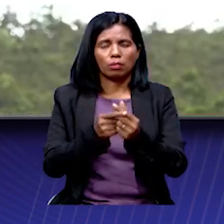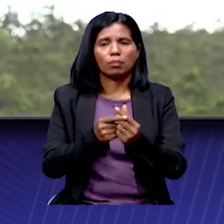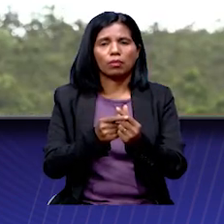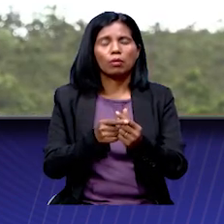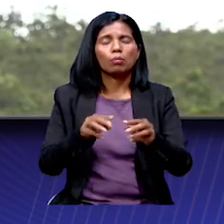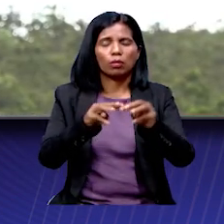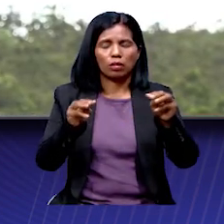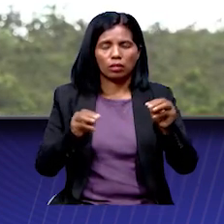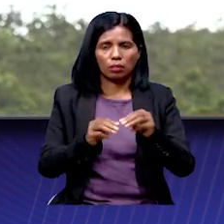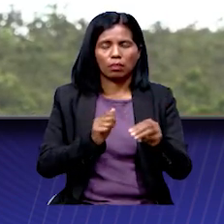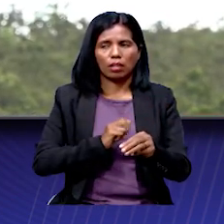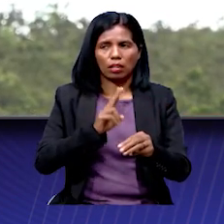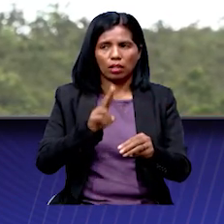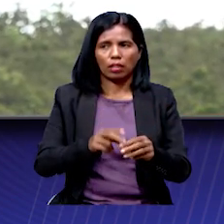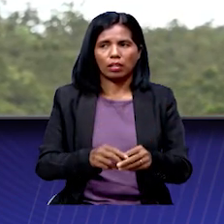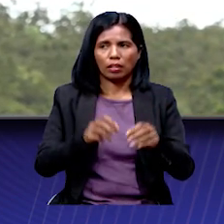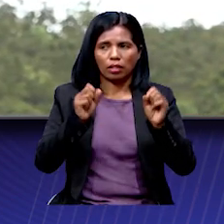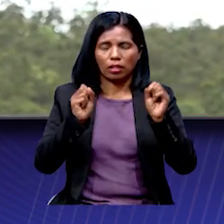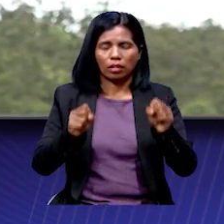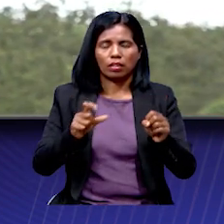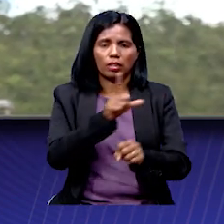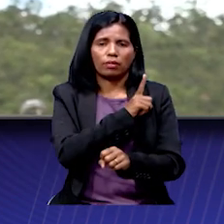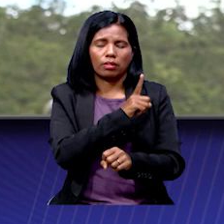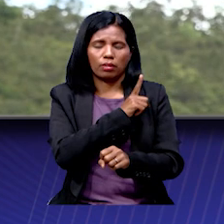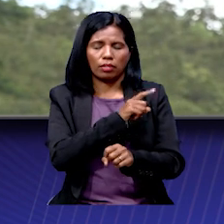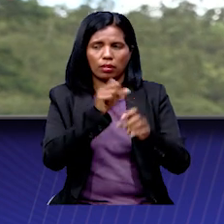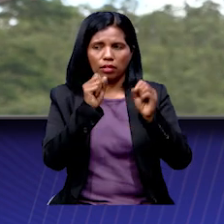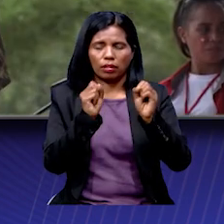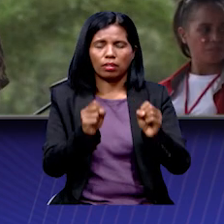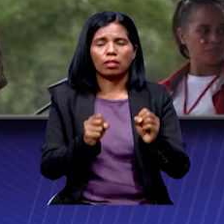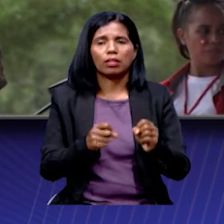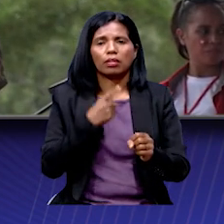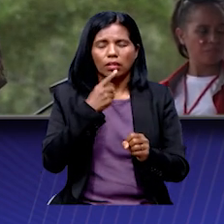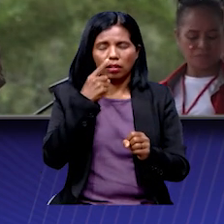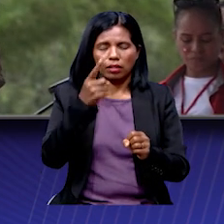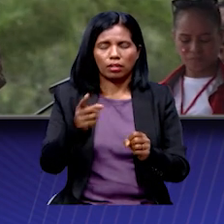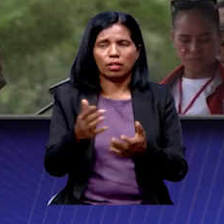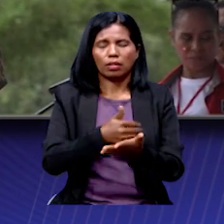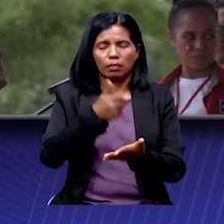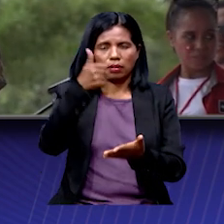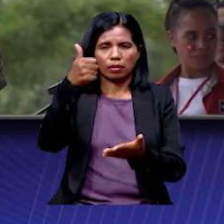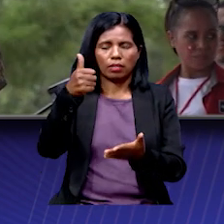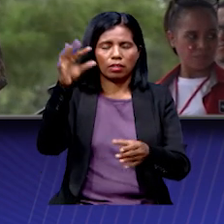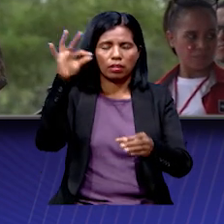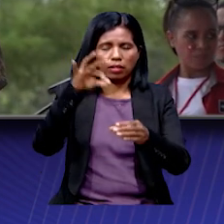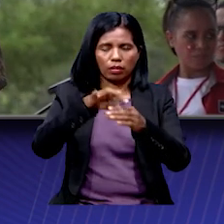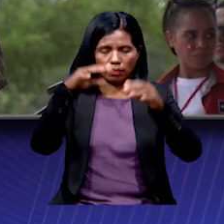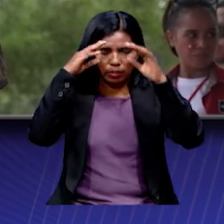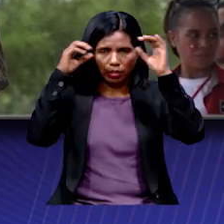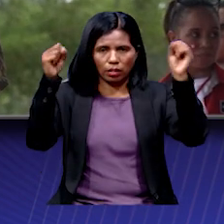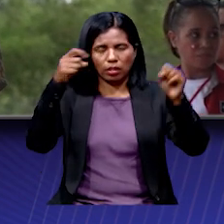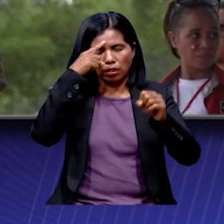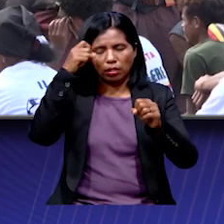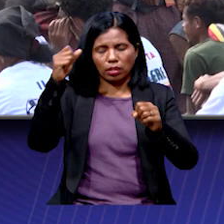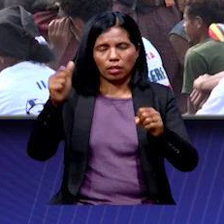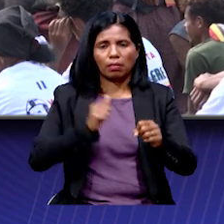Município Aileu, Garante Katak, Tenente General Reformado Leriana Timor, se retam vitória e eleição presidencial, tamba